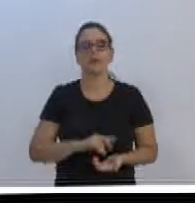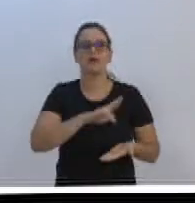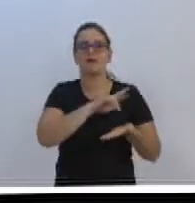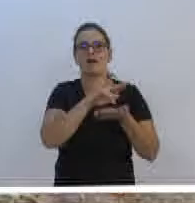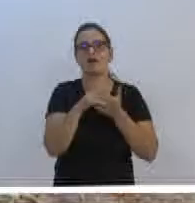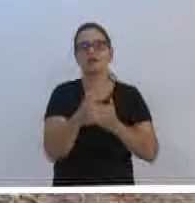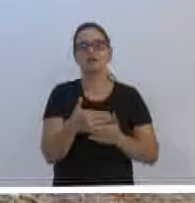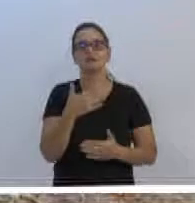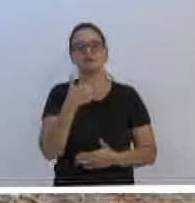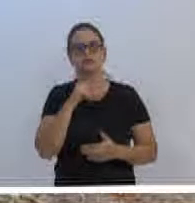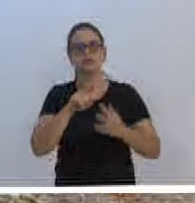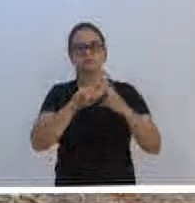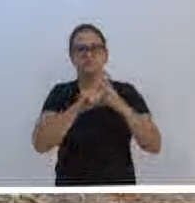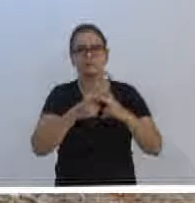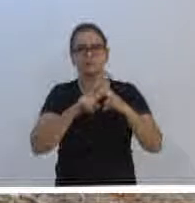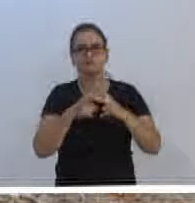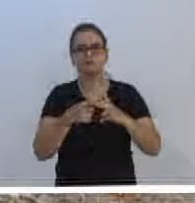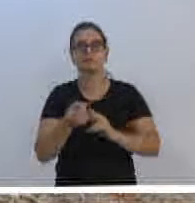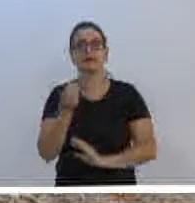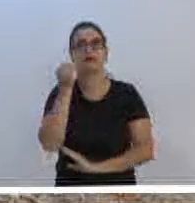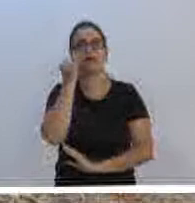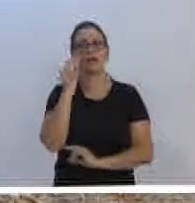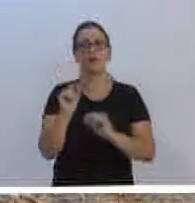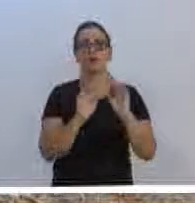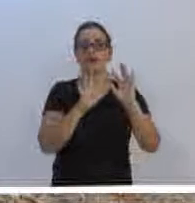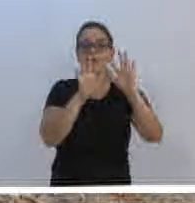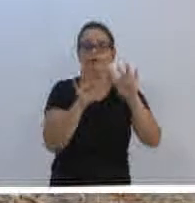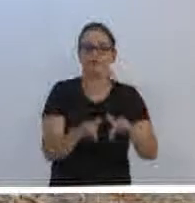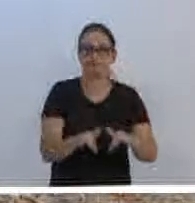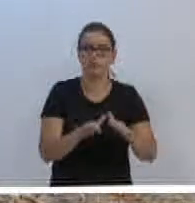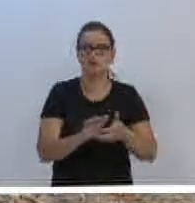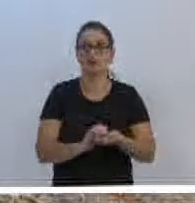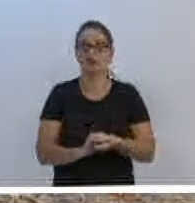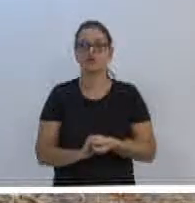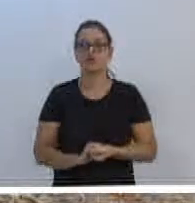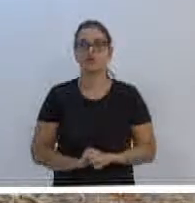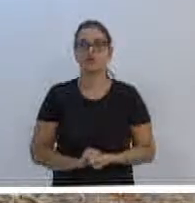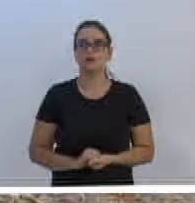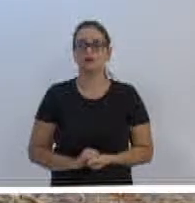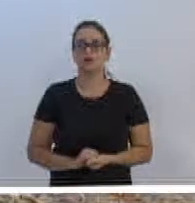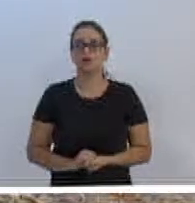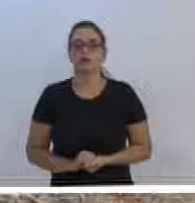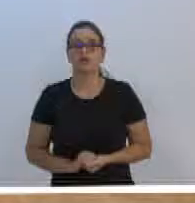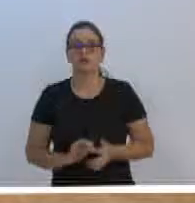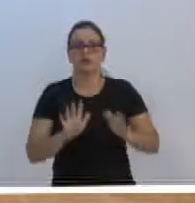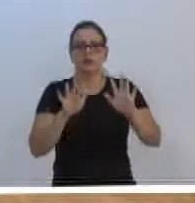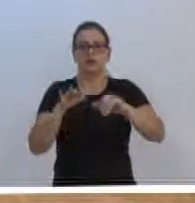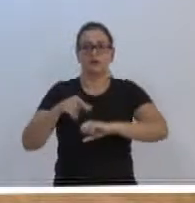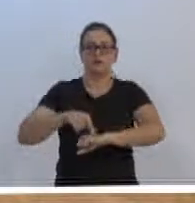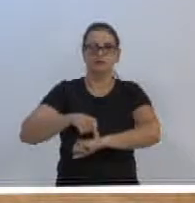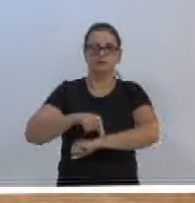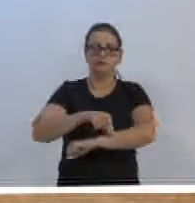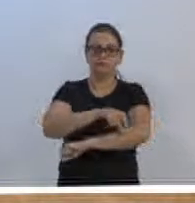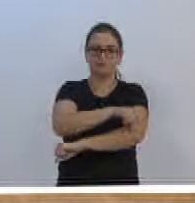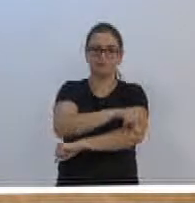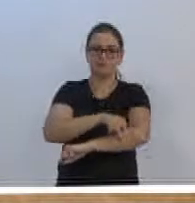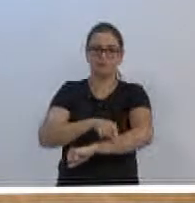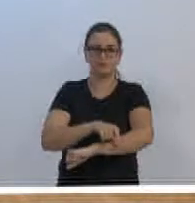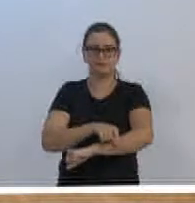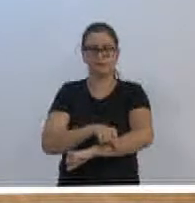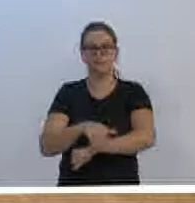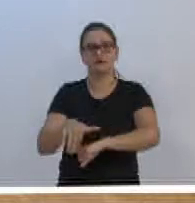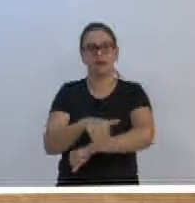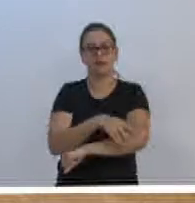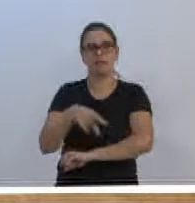melhorias primeiro é claro o término e término das calçadas da rua professor jacob